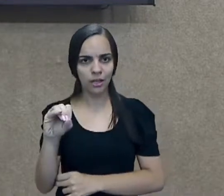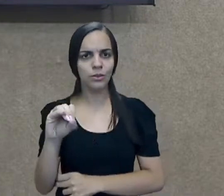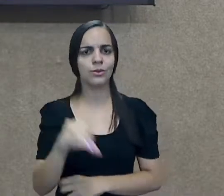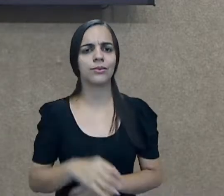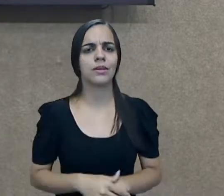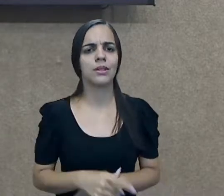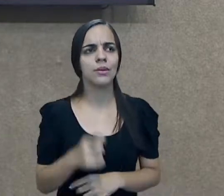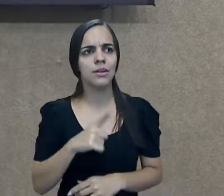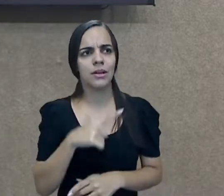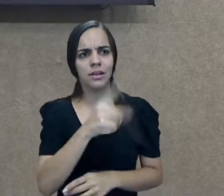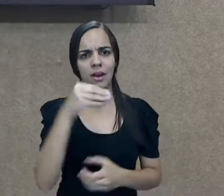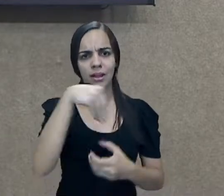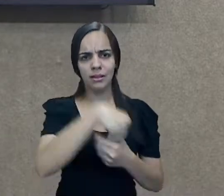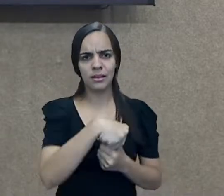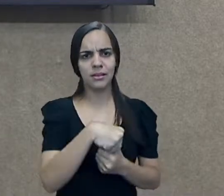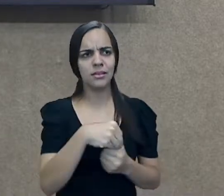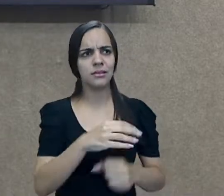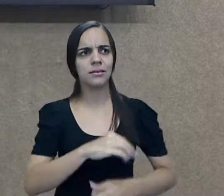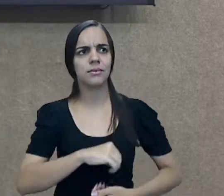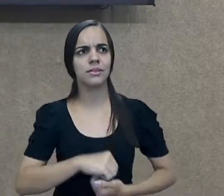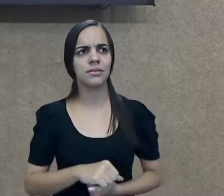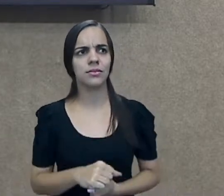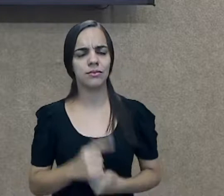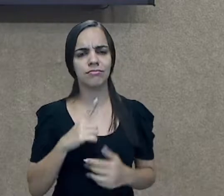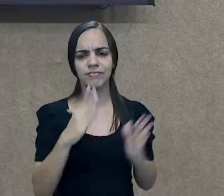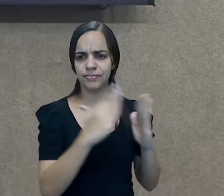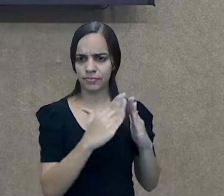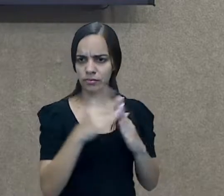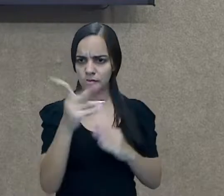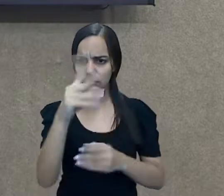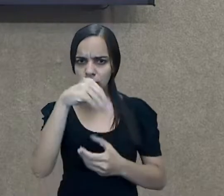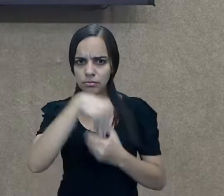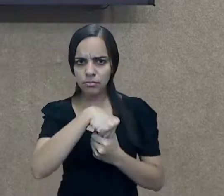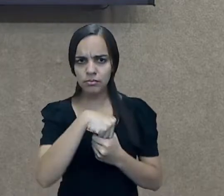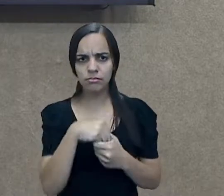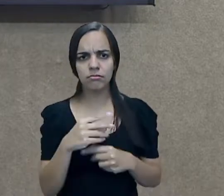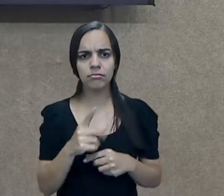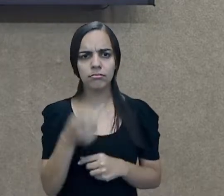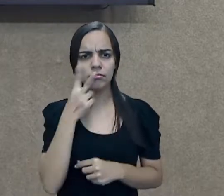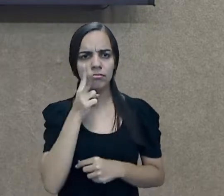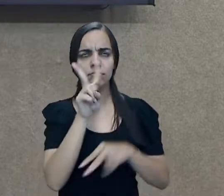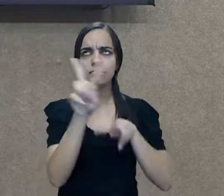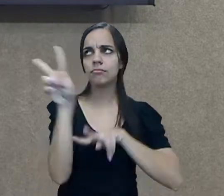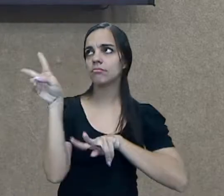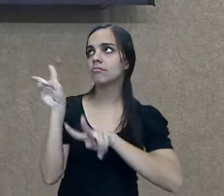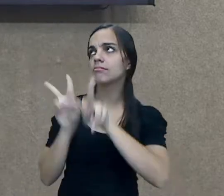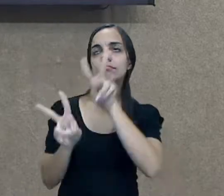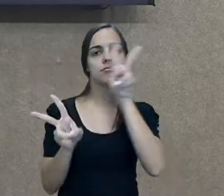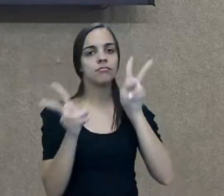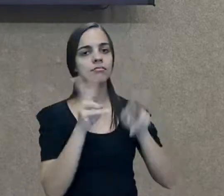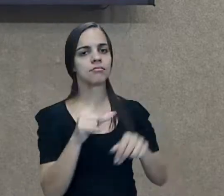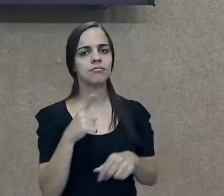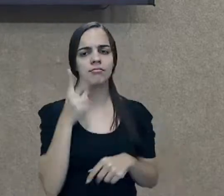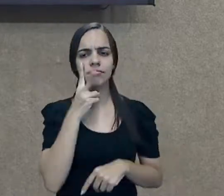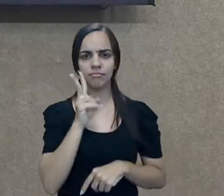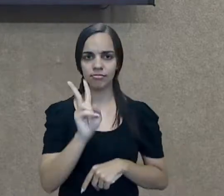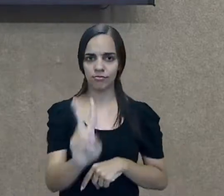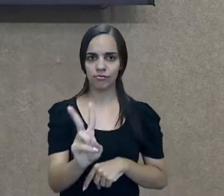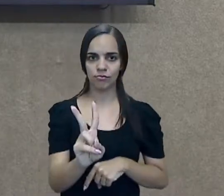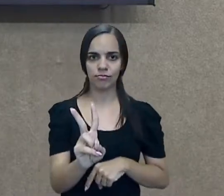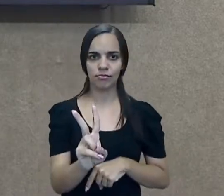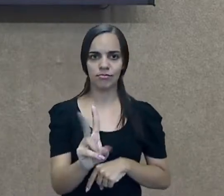e também para consumo próprio. Dentro da casa de vocês, olhem para todos os lados e